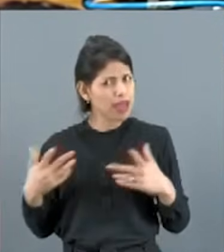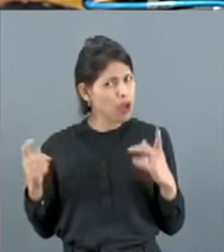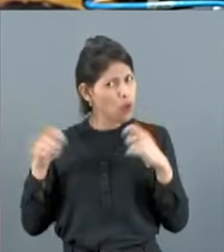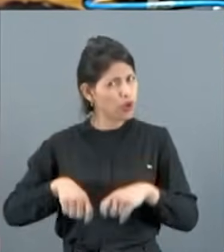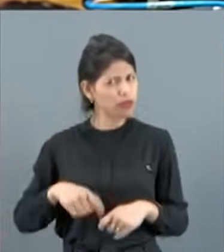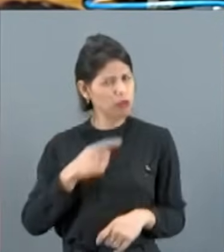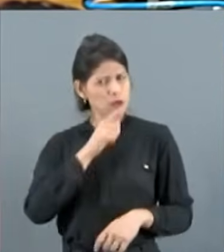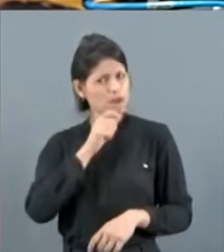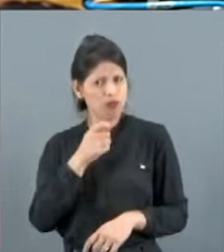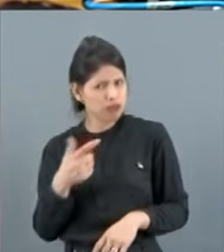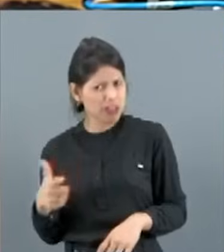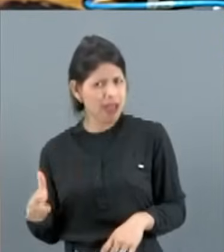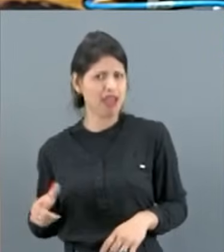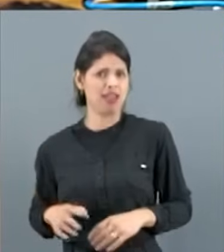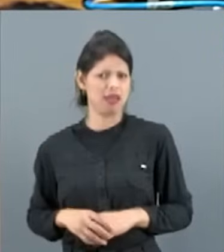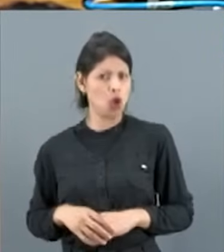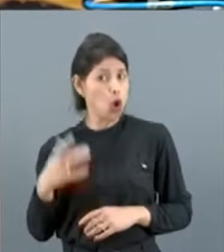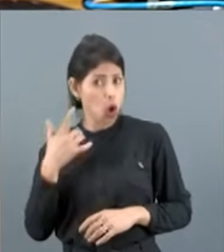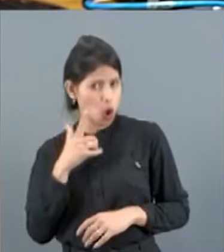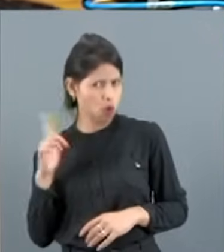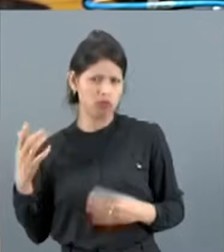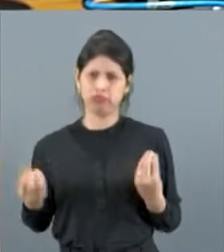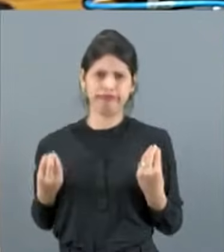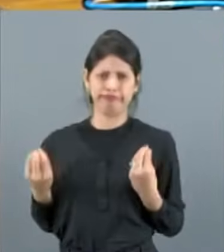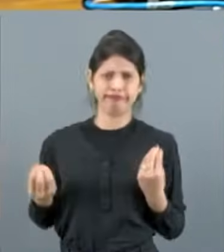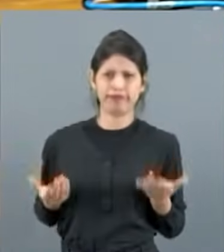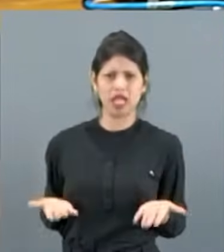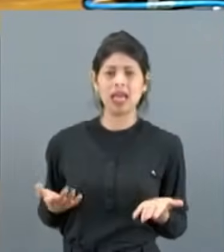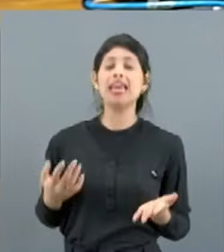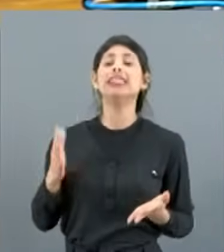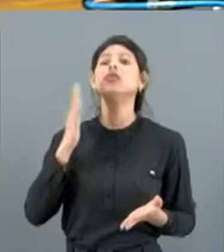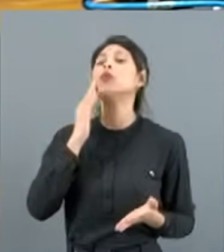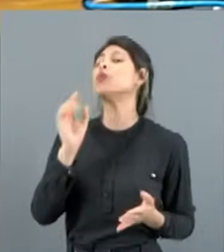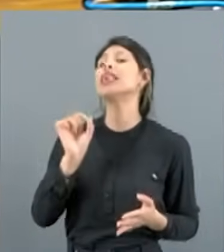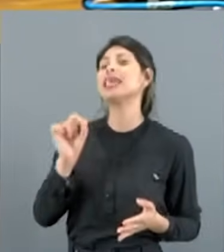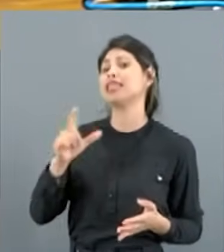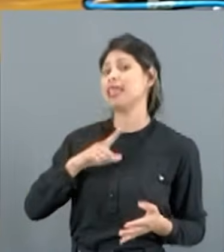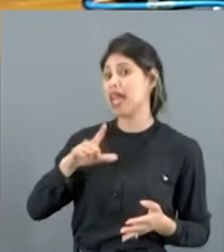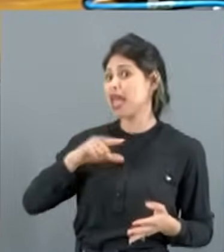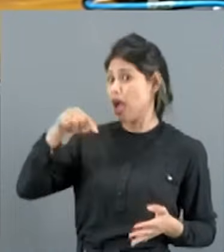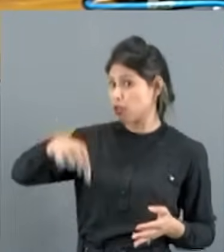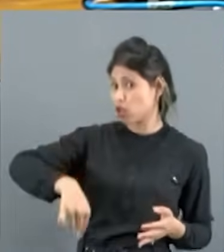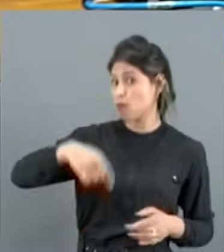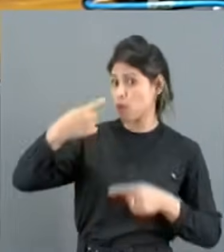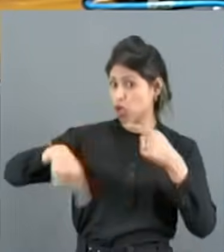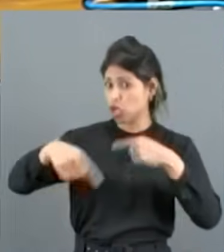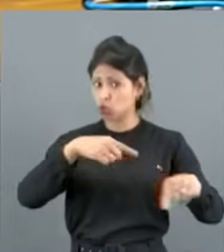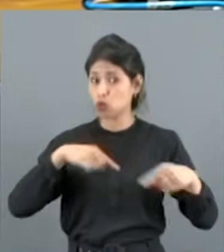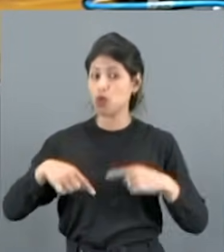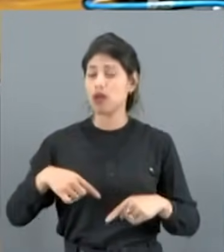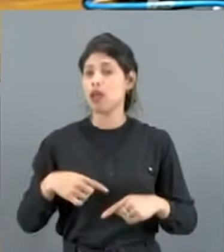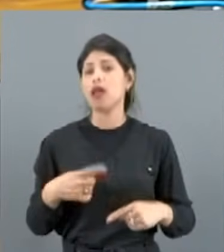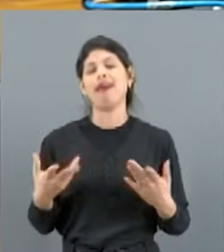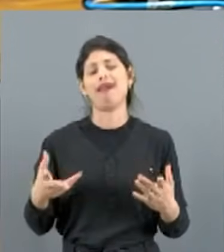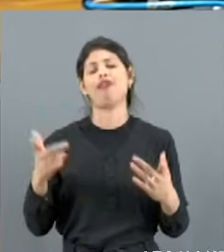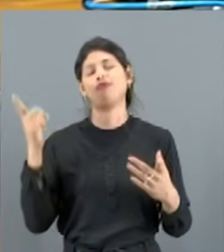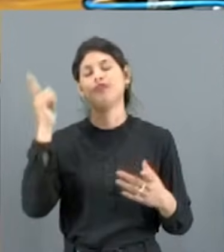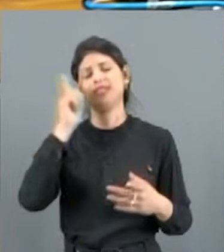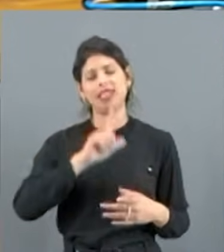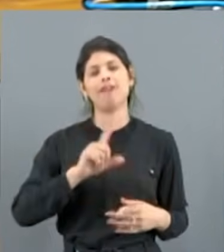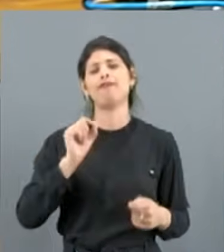não tem pena não não tem pena nenhuma para eles sabe o que que tem para política rouba do país poder ser candidato